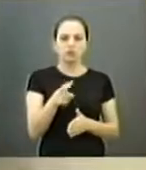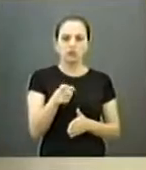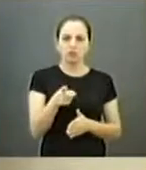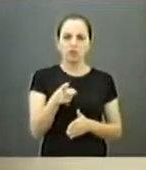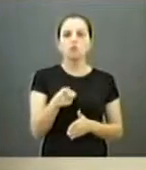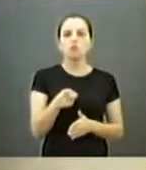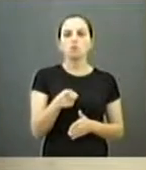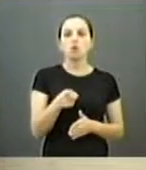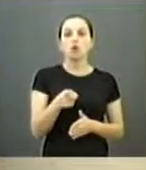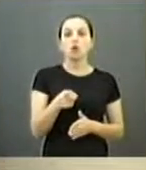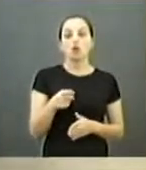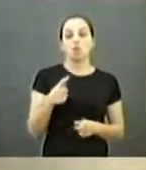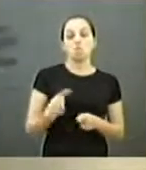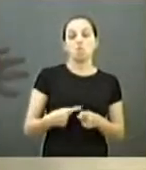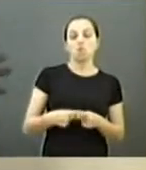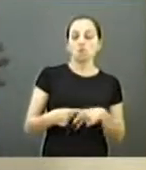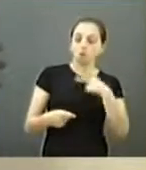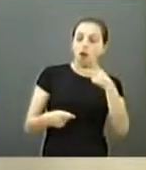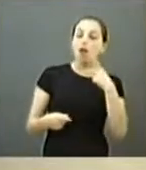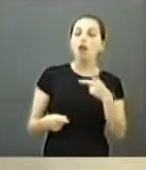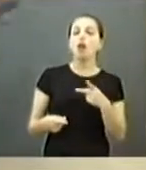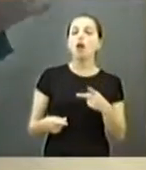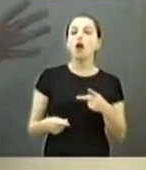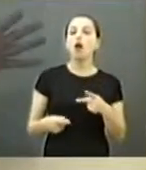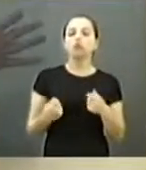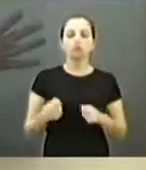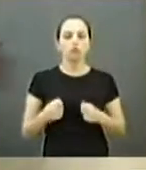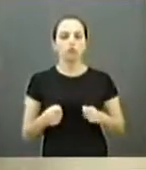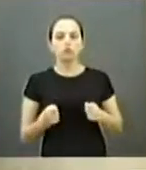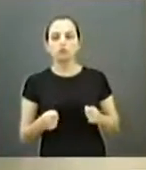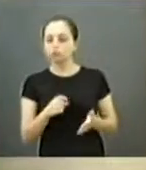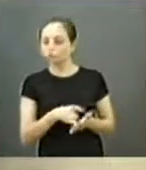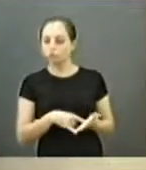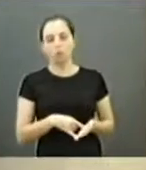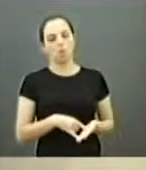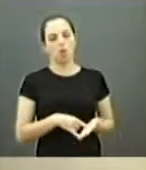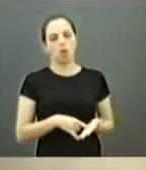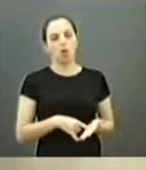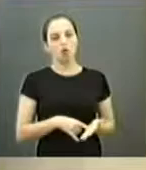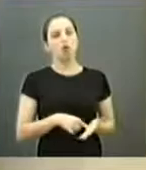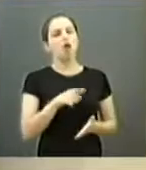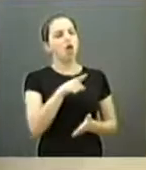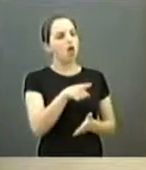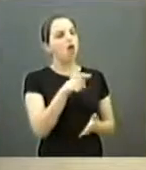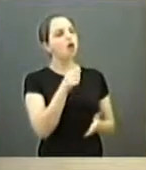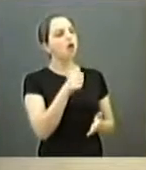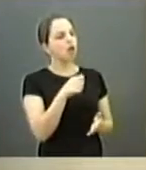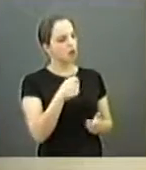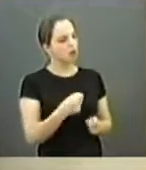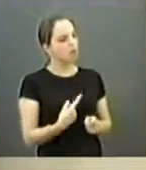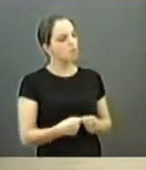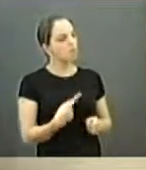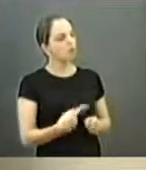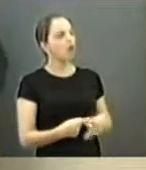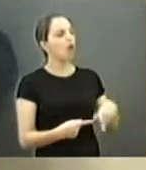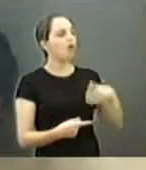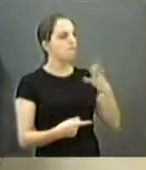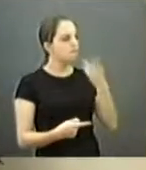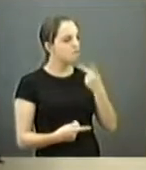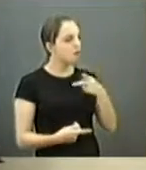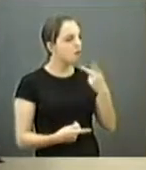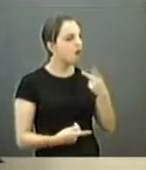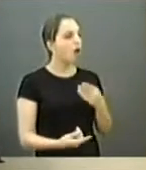porque falaram para mim, eu não preciso de prova, eu sou fiscalizadora. Vamos condenar ela, ela matou,